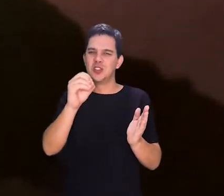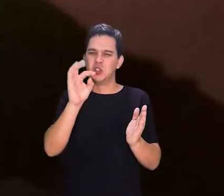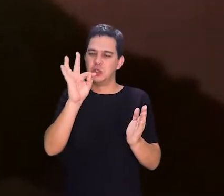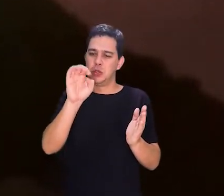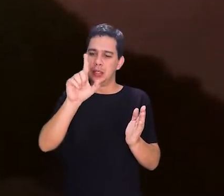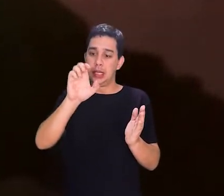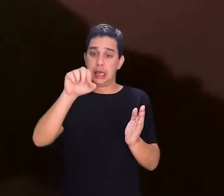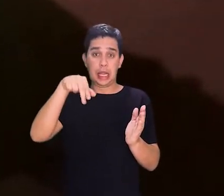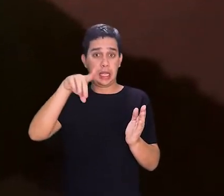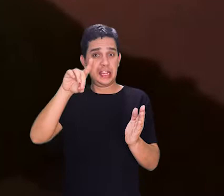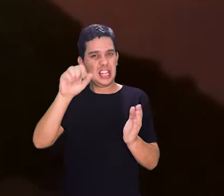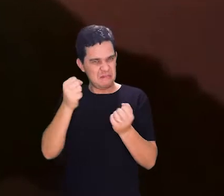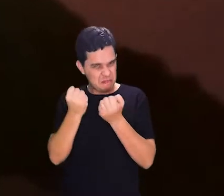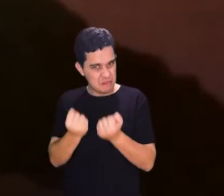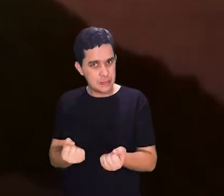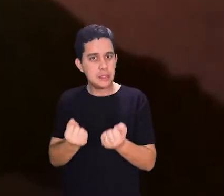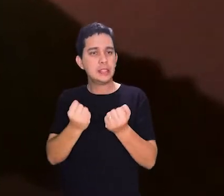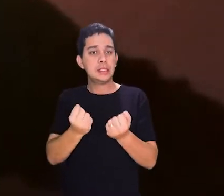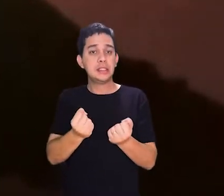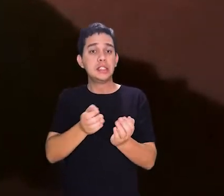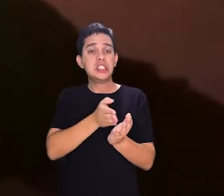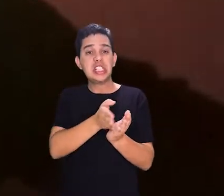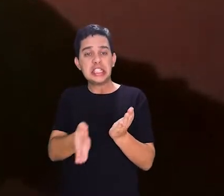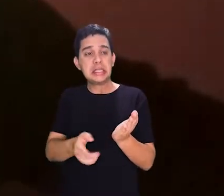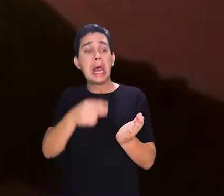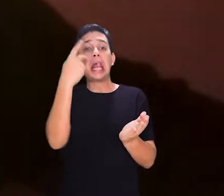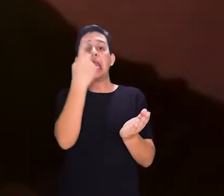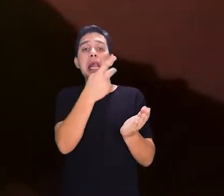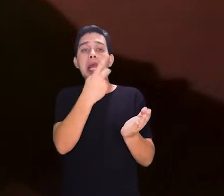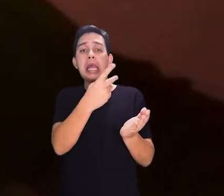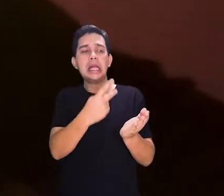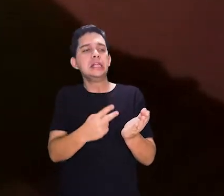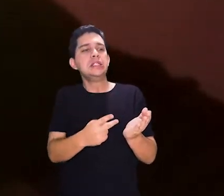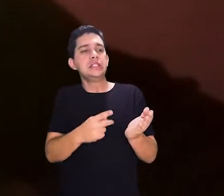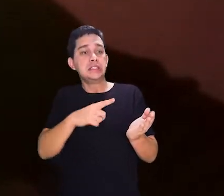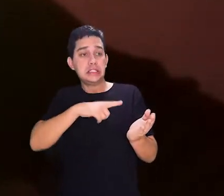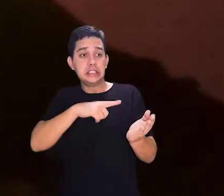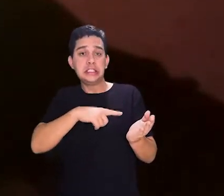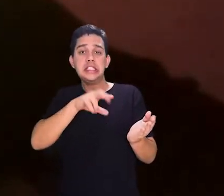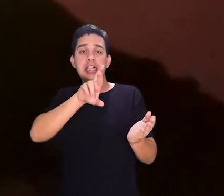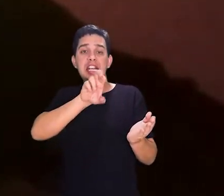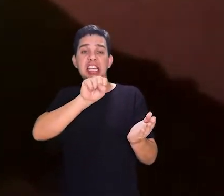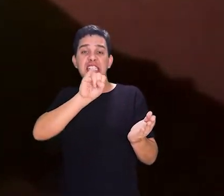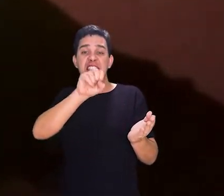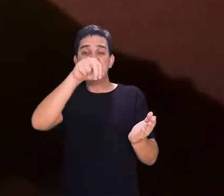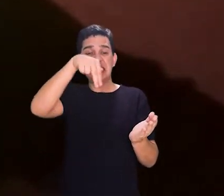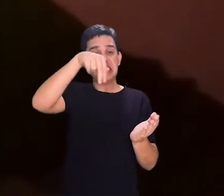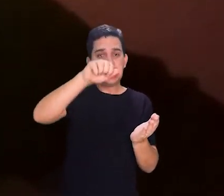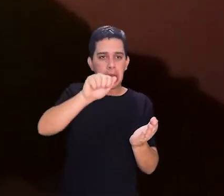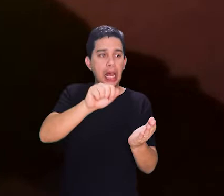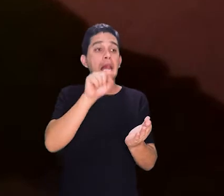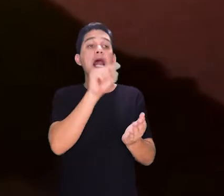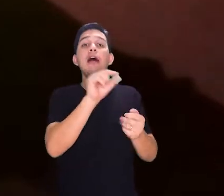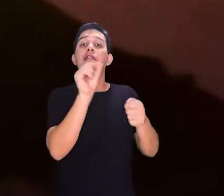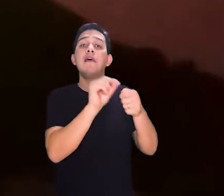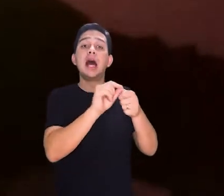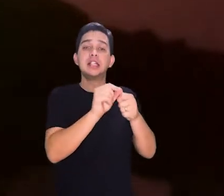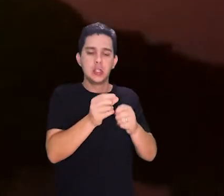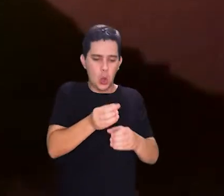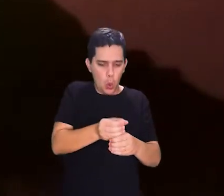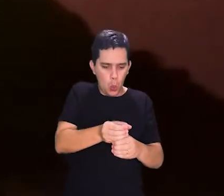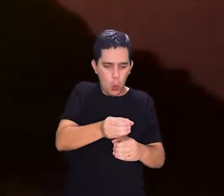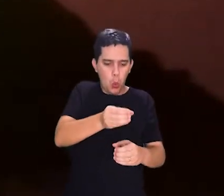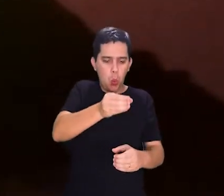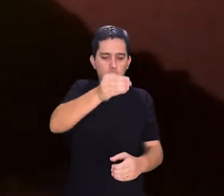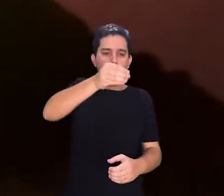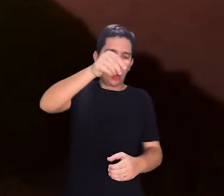que se situa em Caxias, né? É uma empresa que ela faz garrafas PET, né, para o Brasil